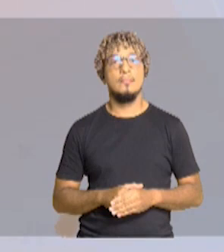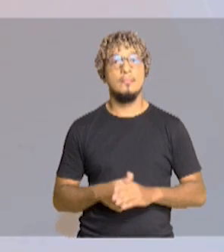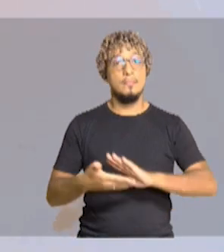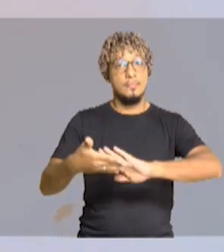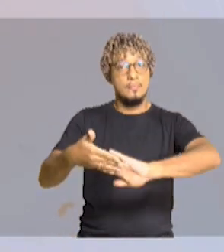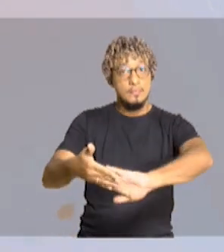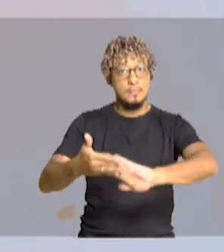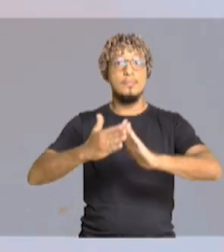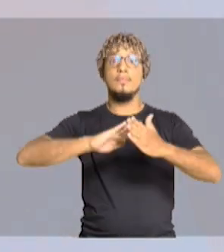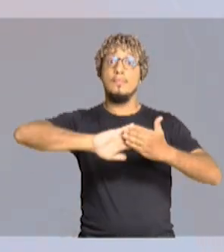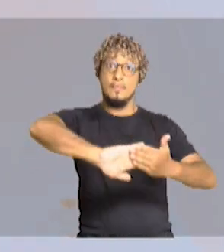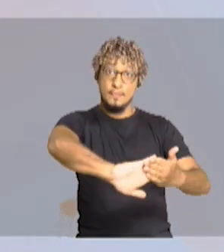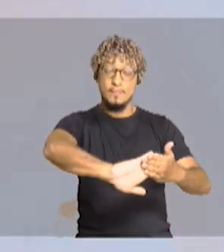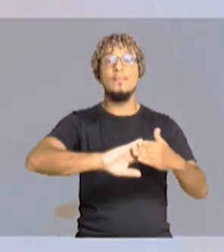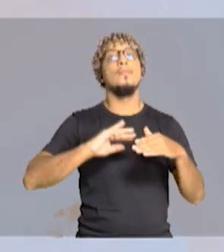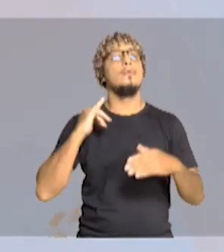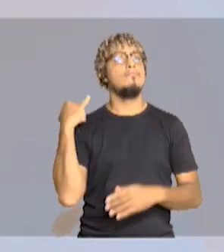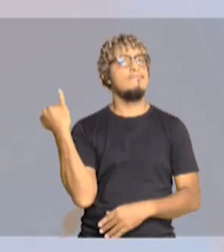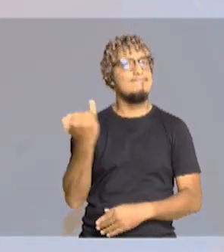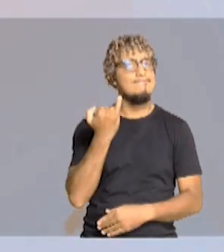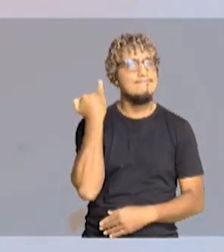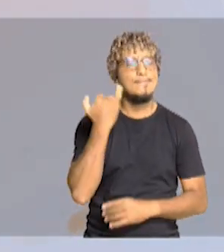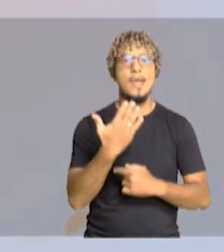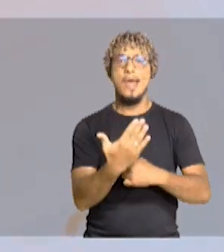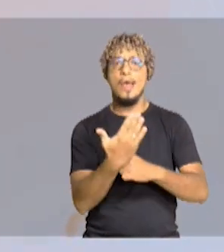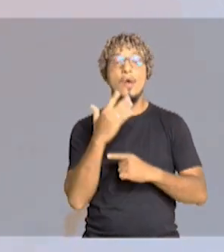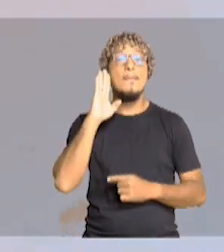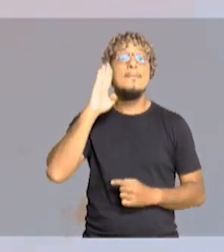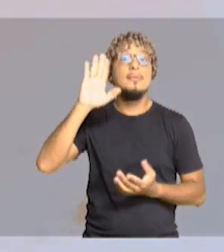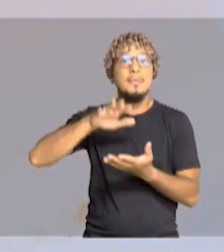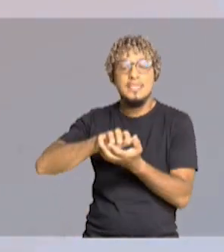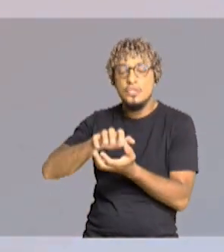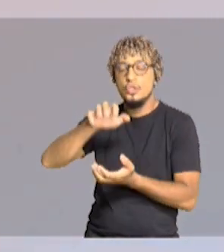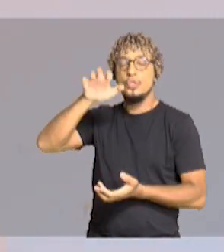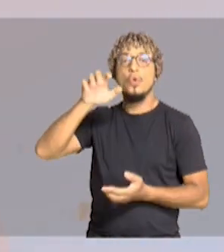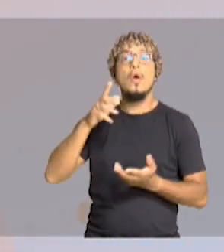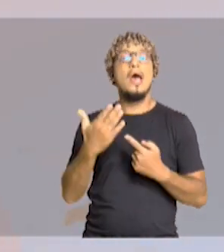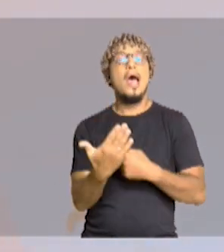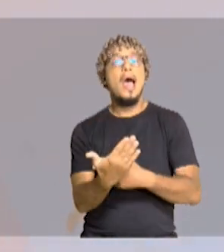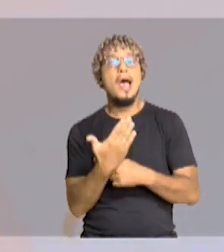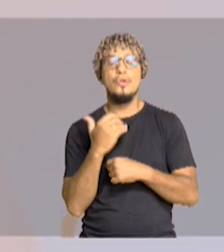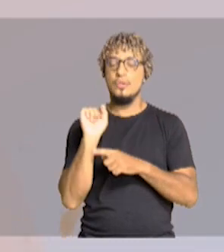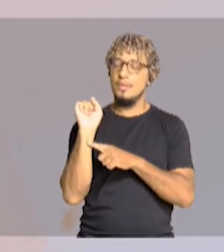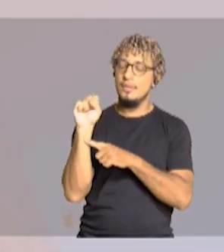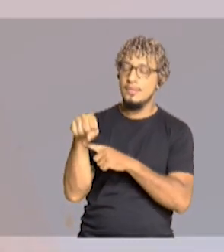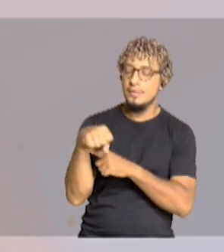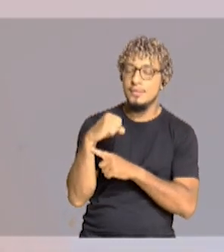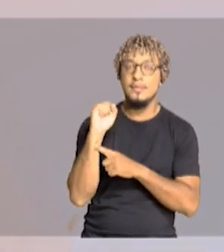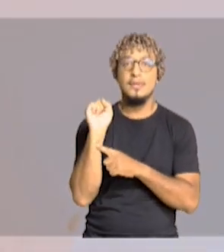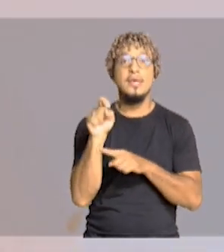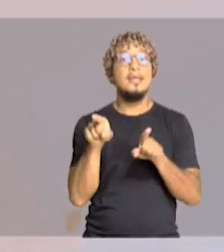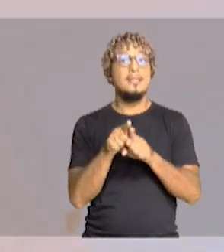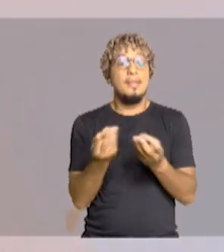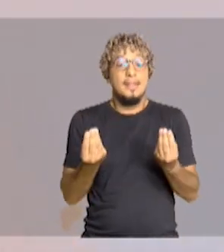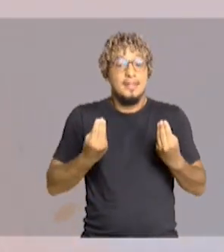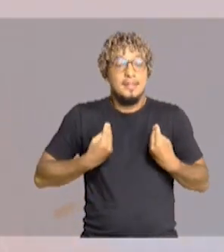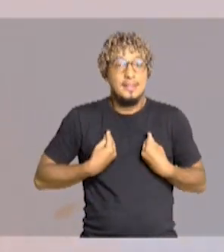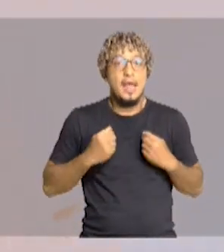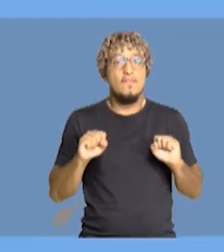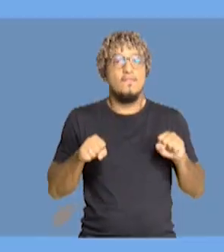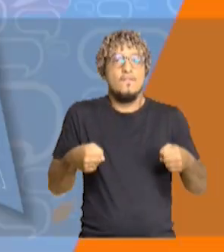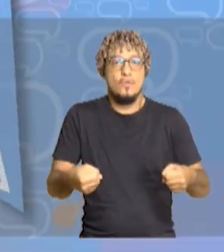o alongamento ele é muito importante principalmente para os idosos na questão de flexibilidade e fortalecimento das